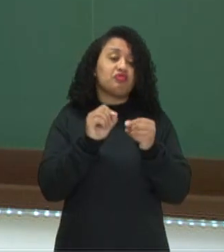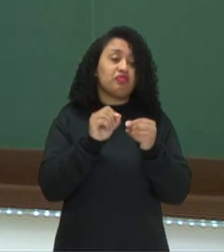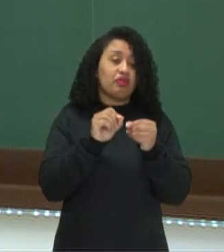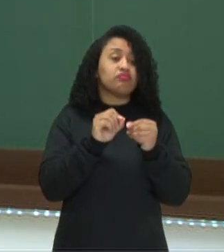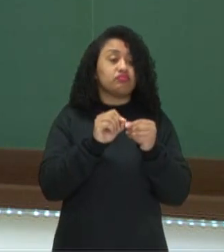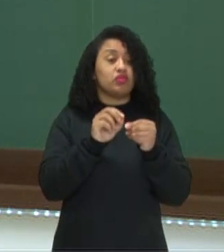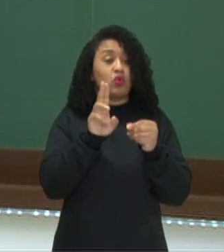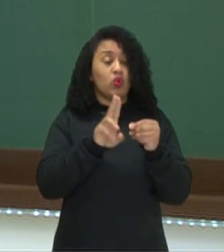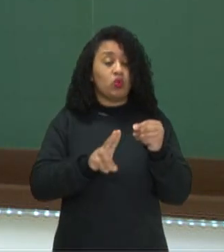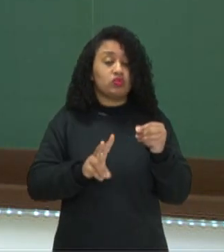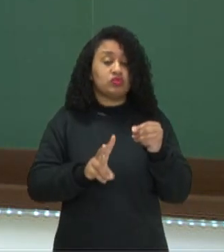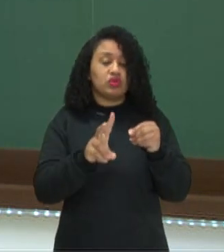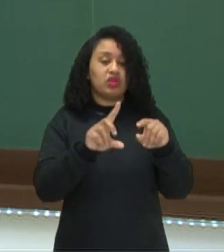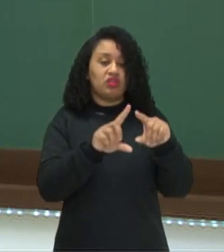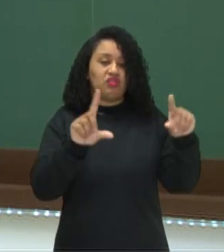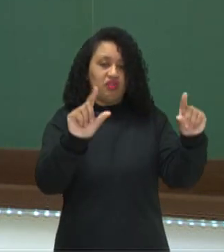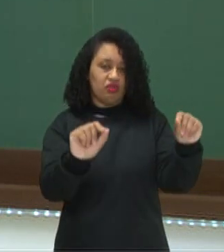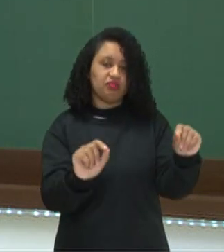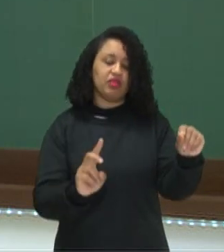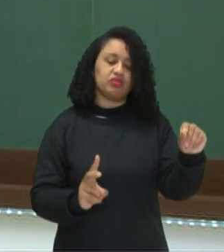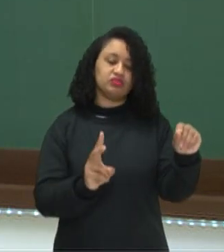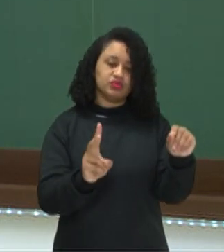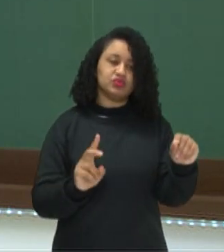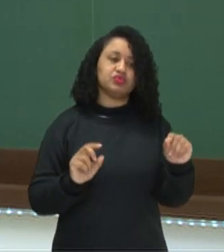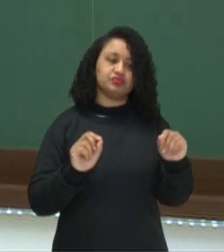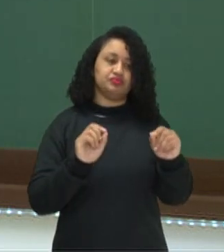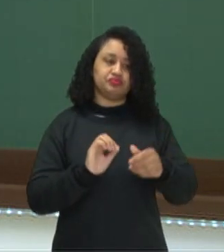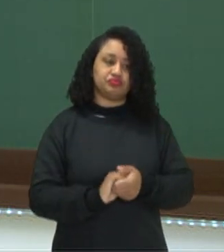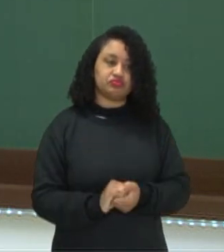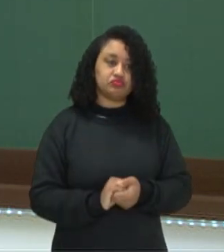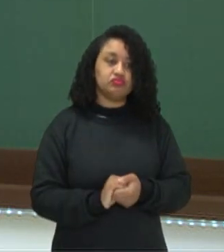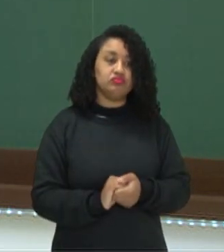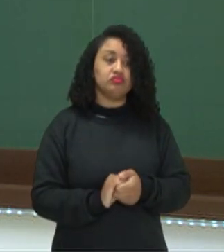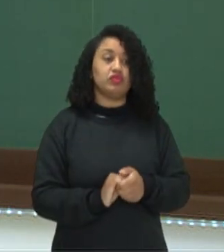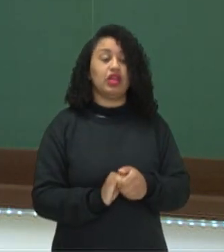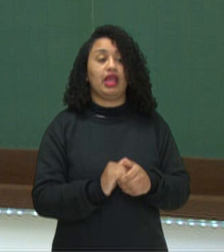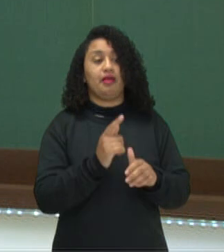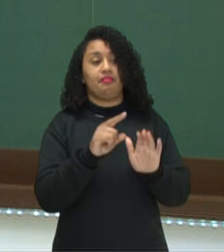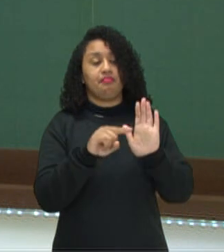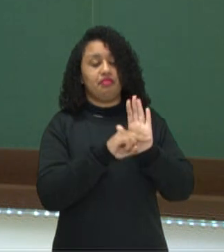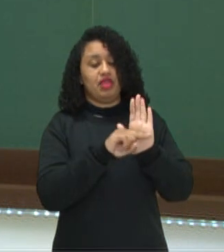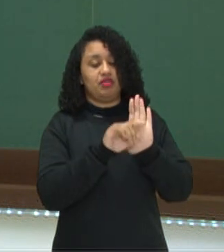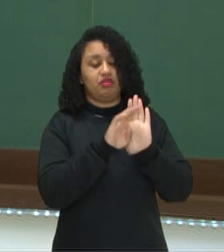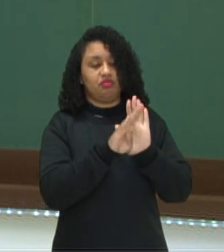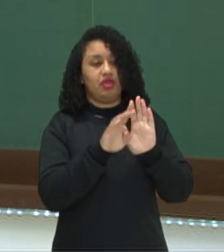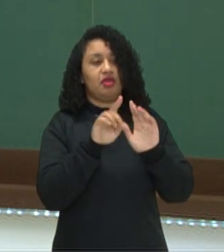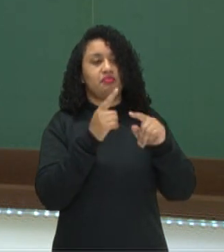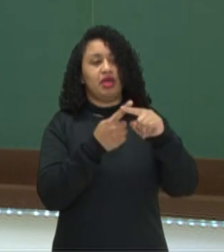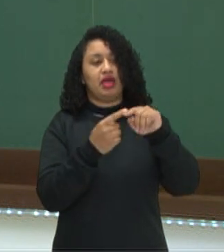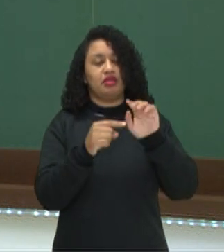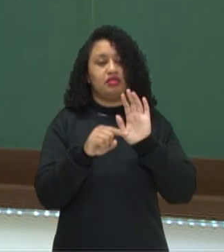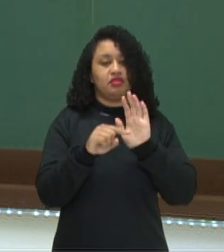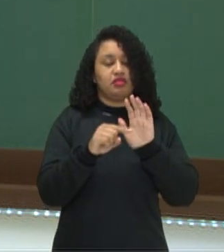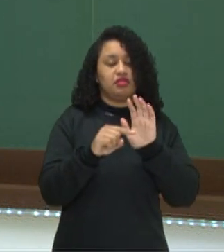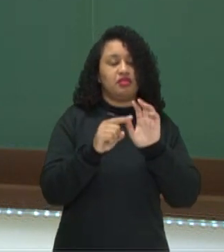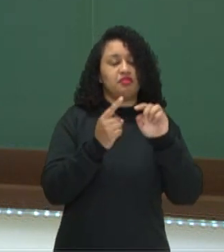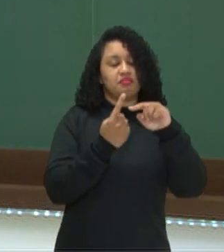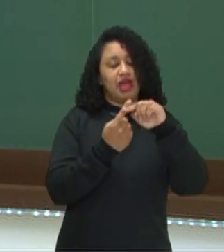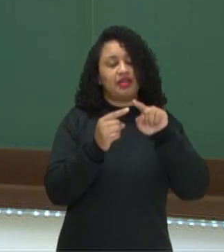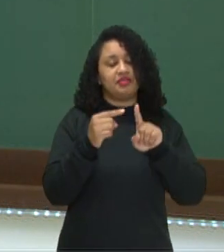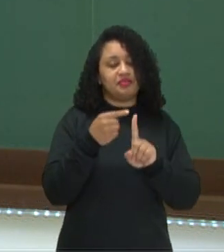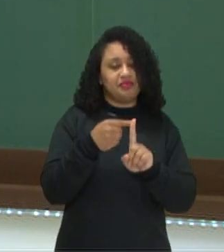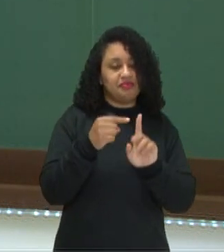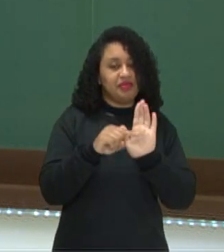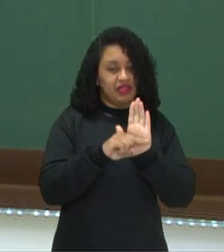ao uso da fórmula de Bhaskara, né? Então, seria menos b mais ou menos a raiz quadrada